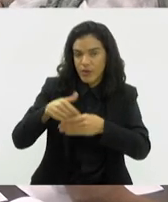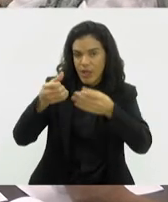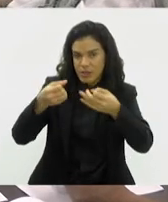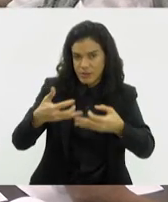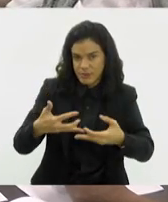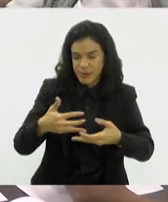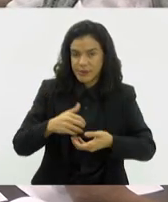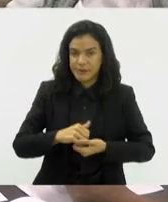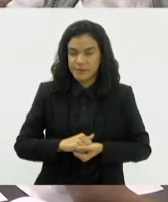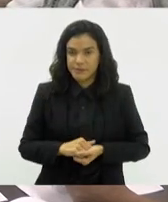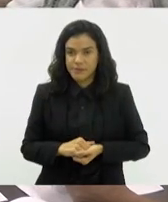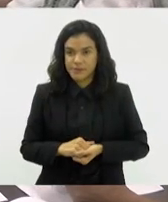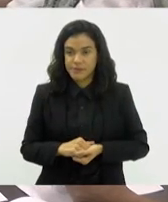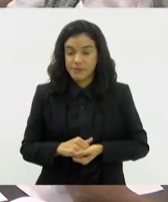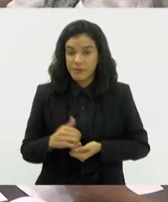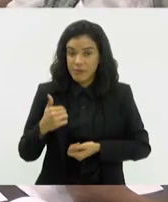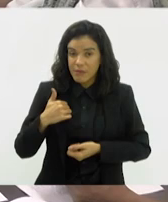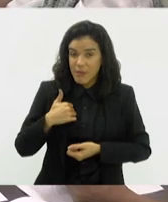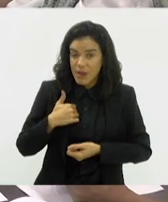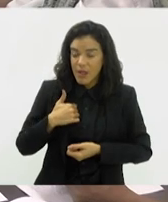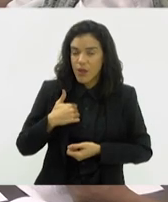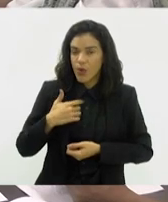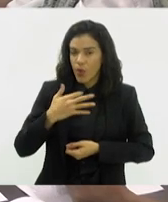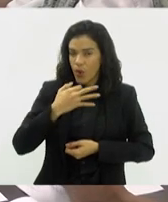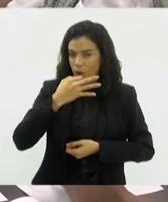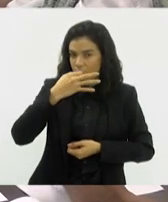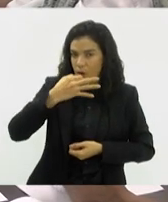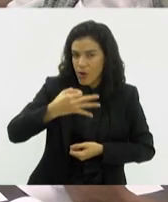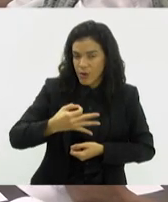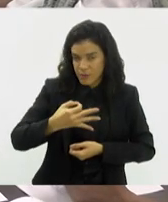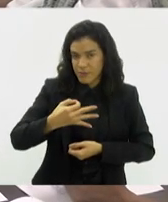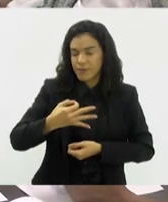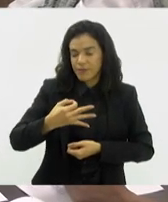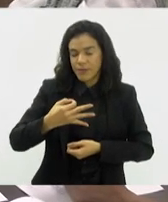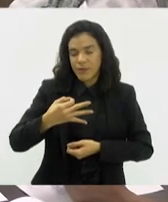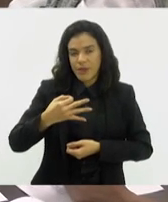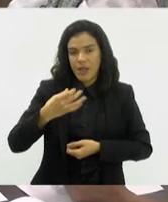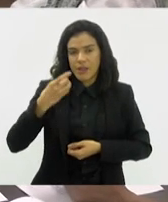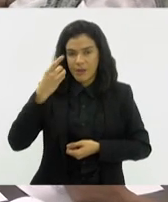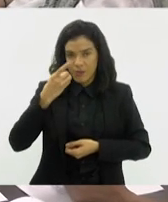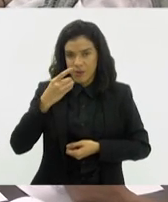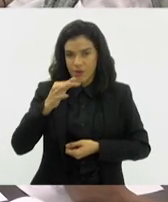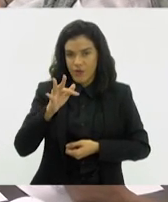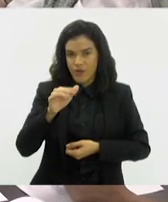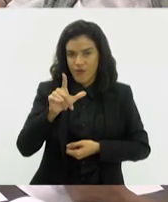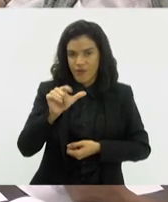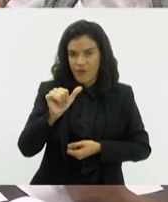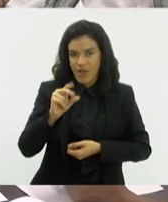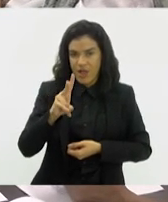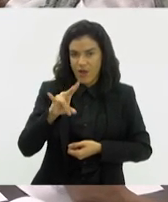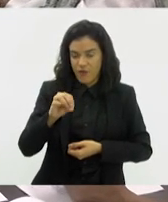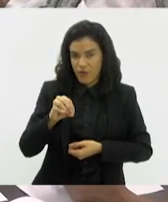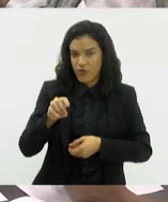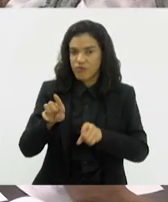comentário. Eu acho que a deputado Serafini votou, deputado Mink